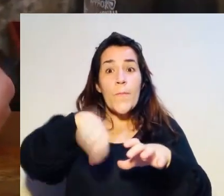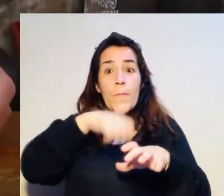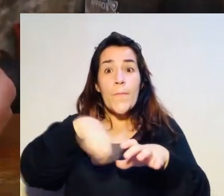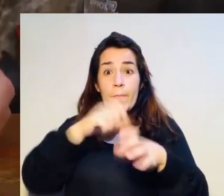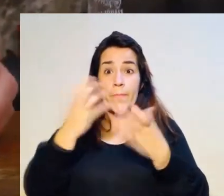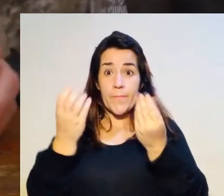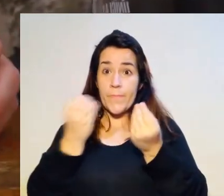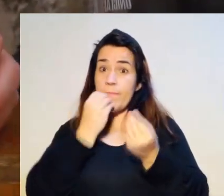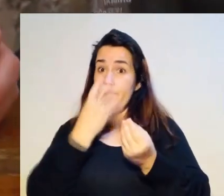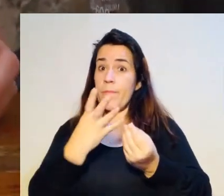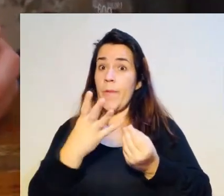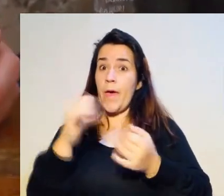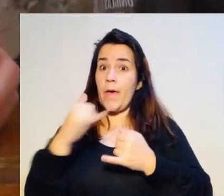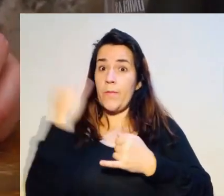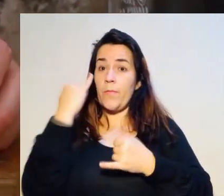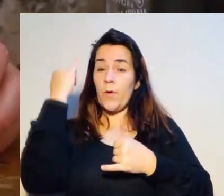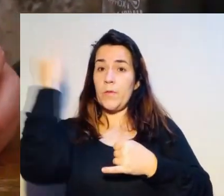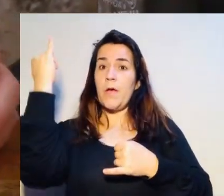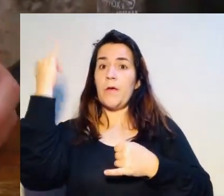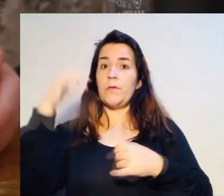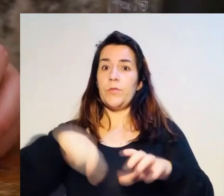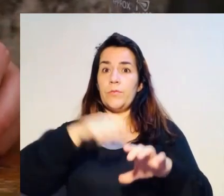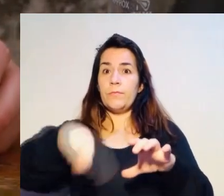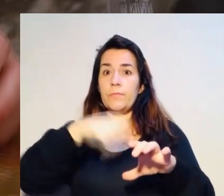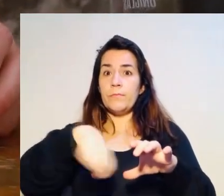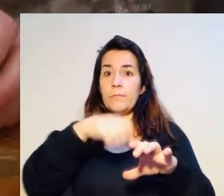Mexe bem.